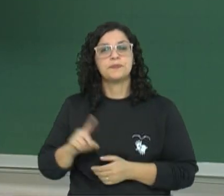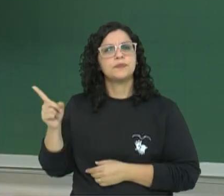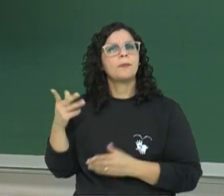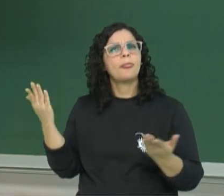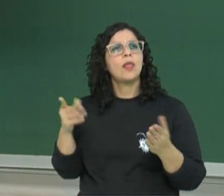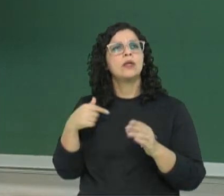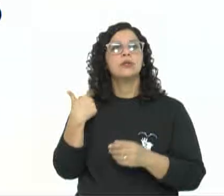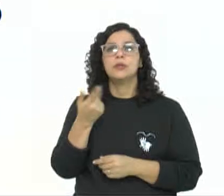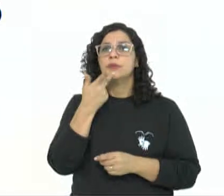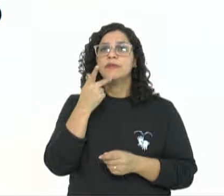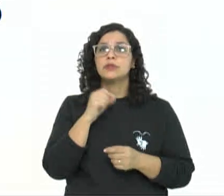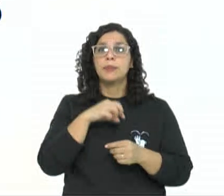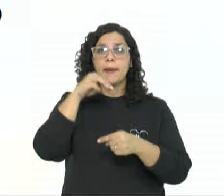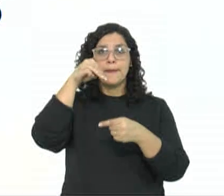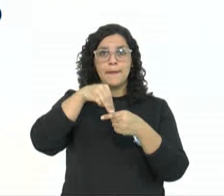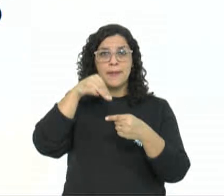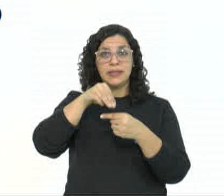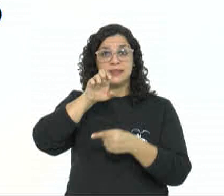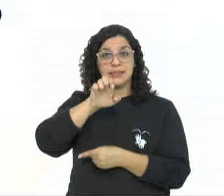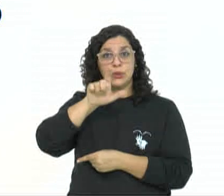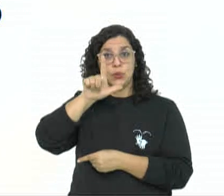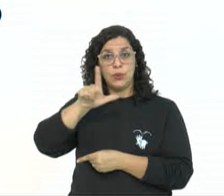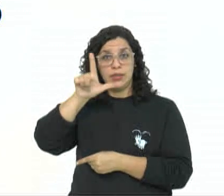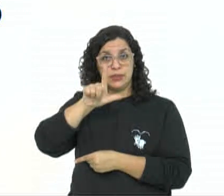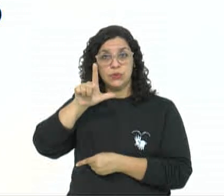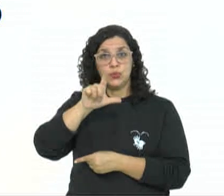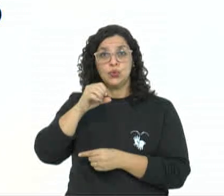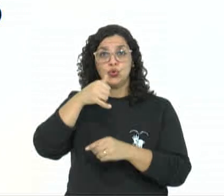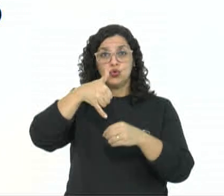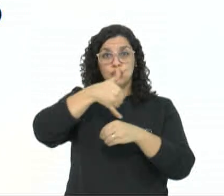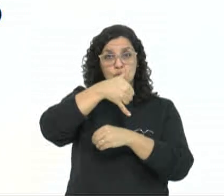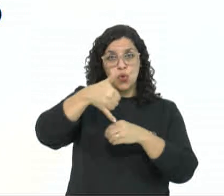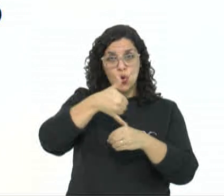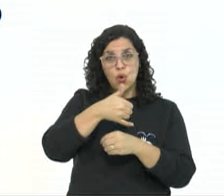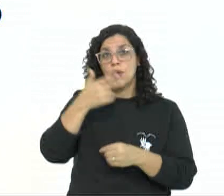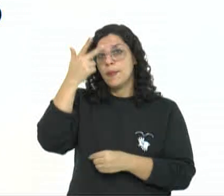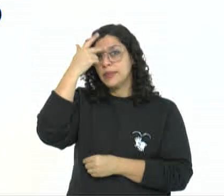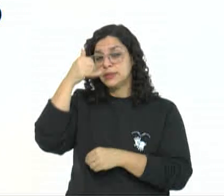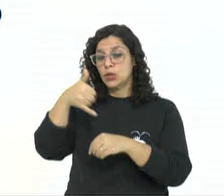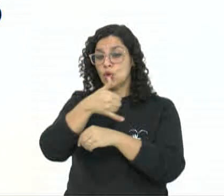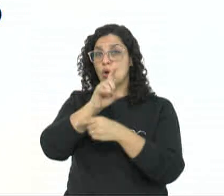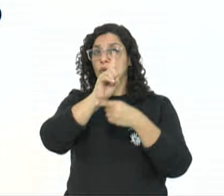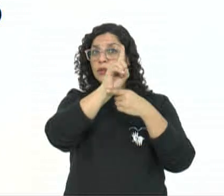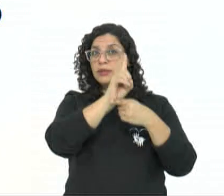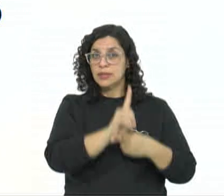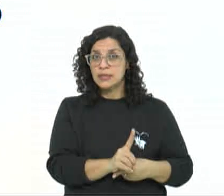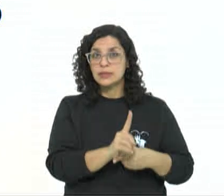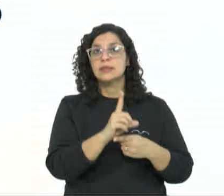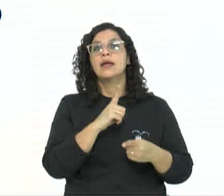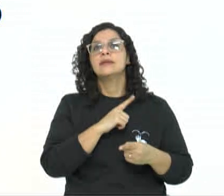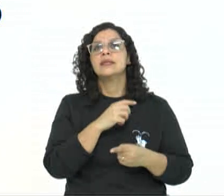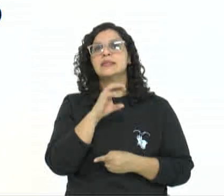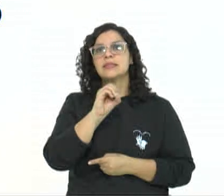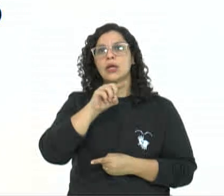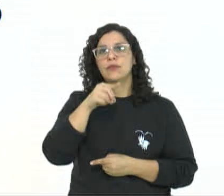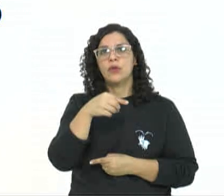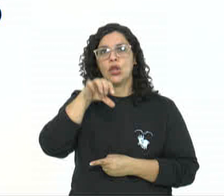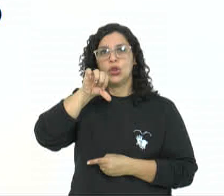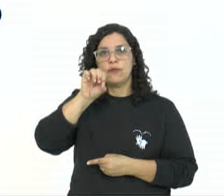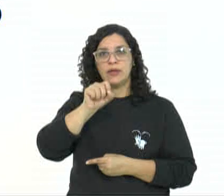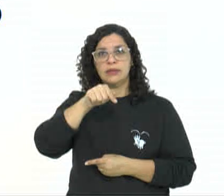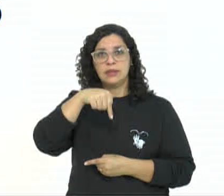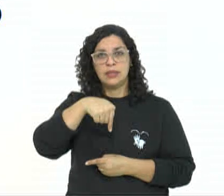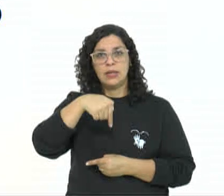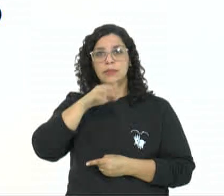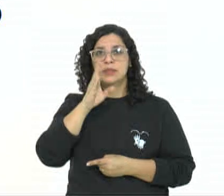Determine a massa contida em 5 litros de óleo, considerando que a densidade do óleo armazenada é de 0,90 gramas